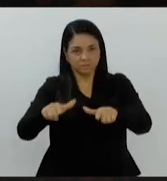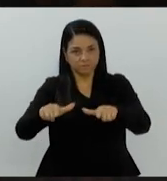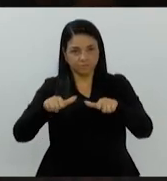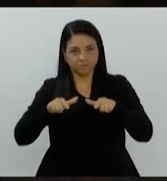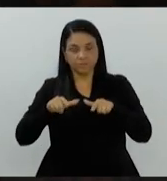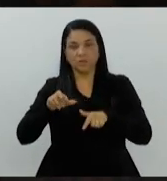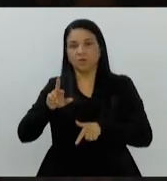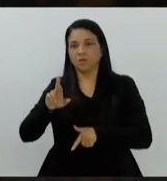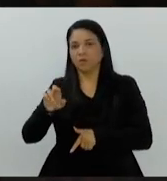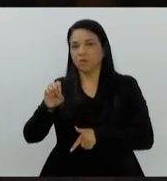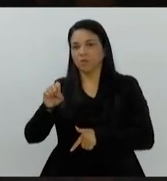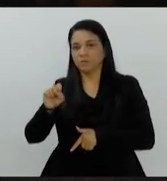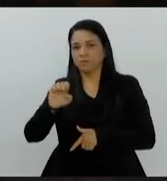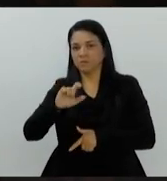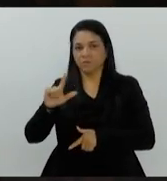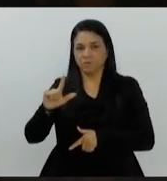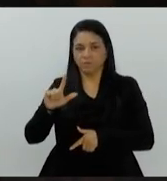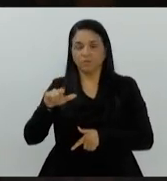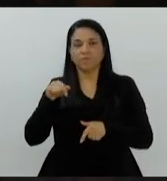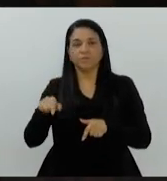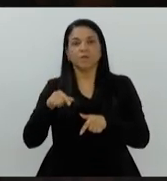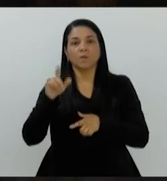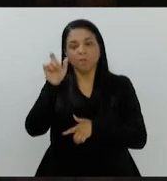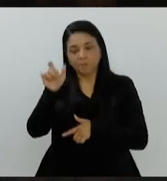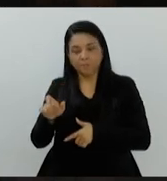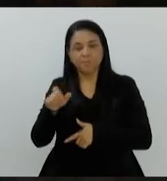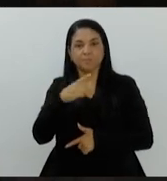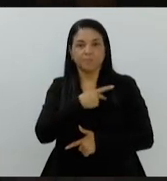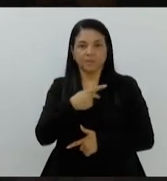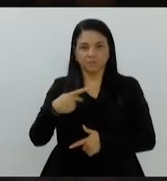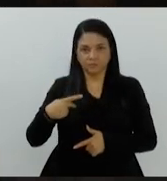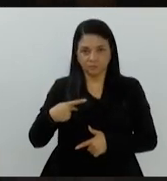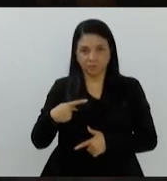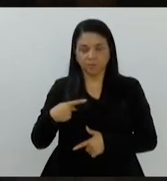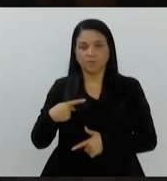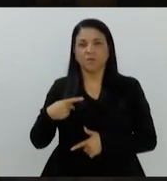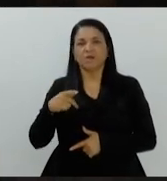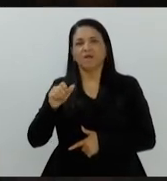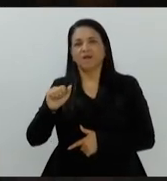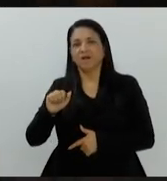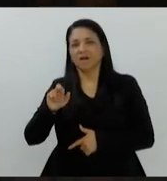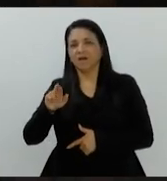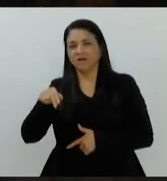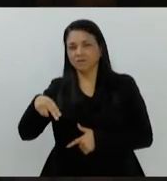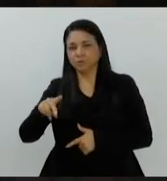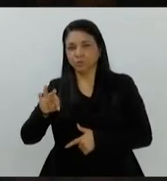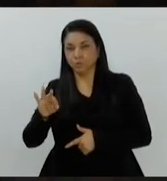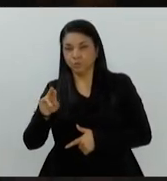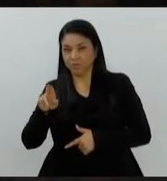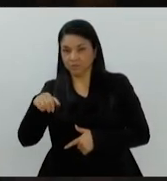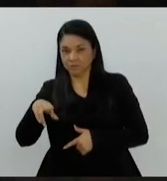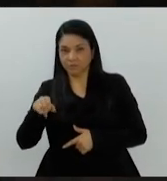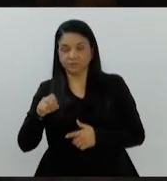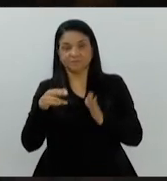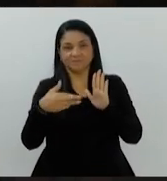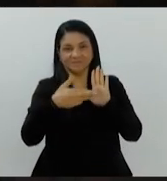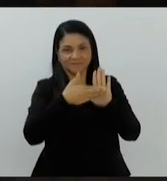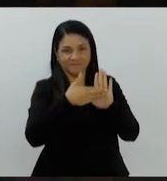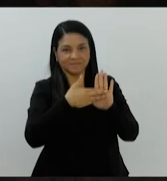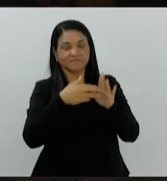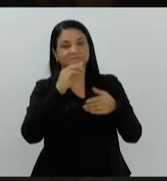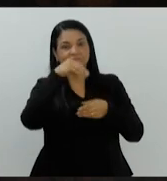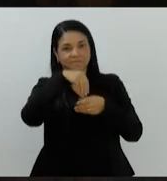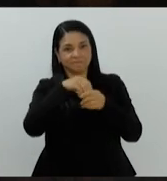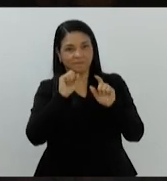Russell Philip Schett ao pastor Oséias Antunes Correia Neto. Parecer da Comissão de Normas Internas e Proposições